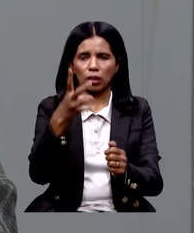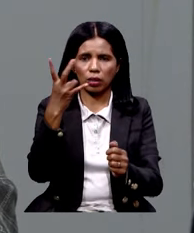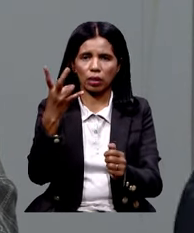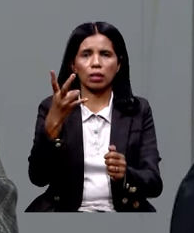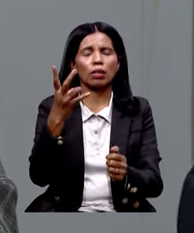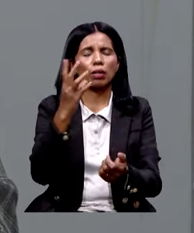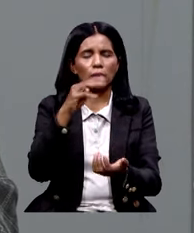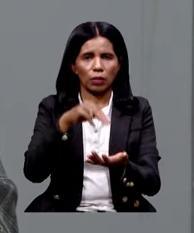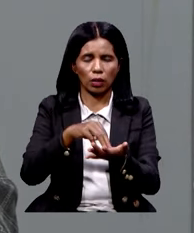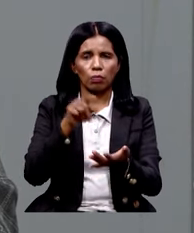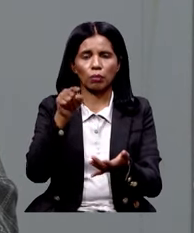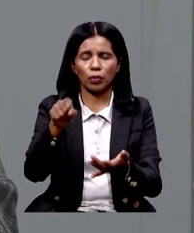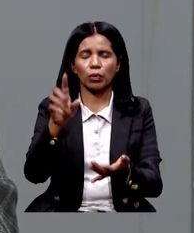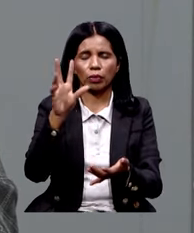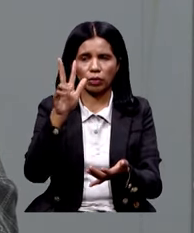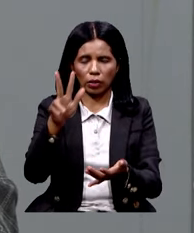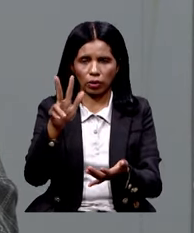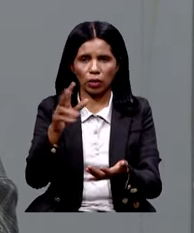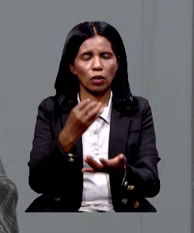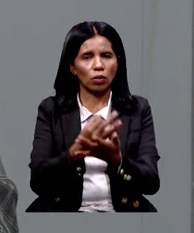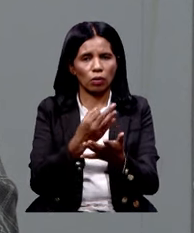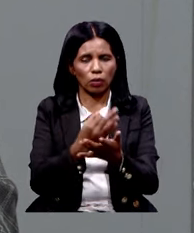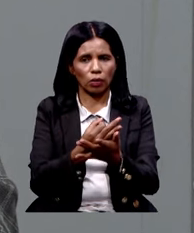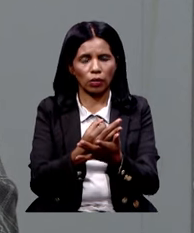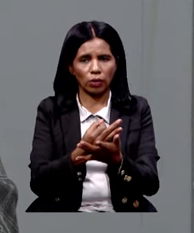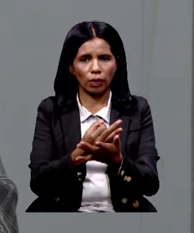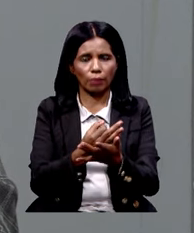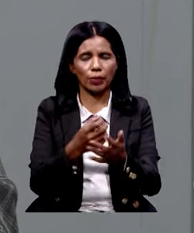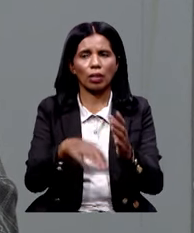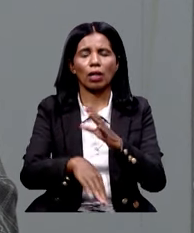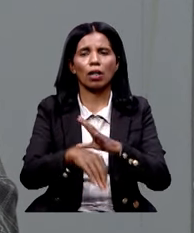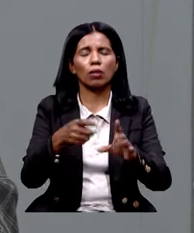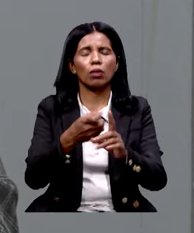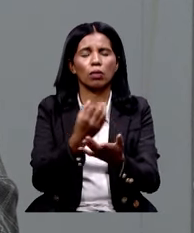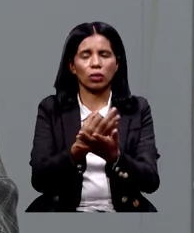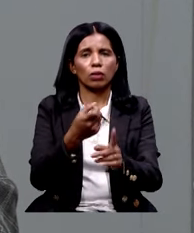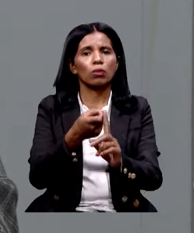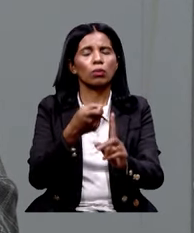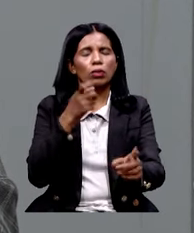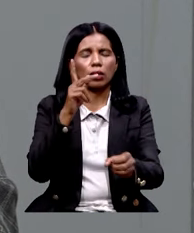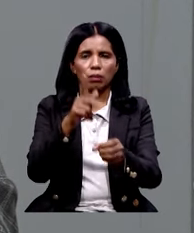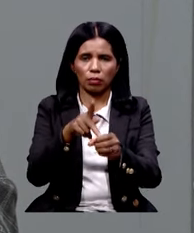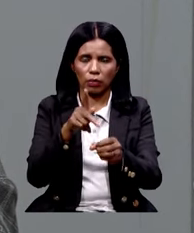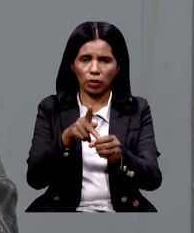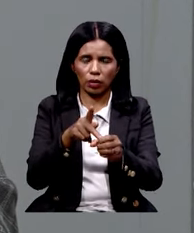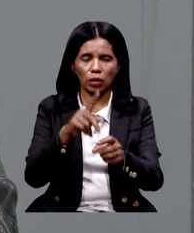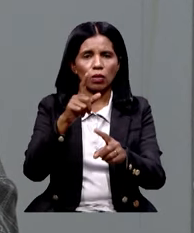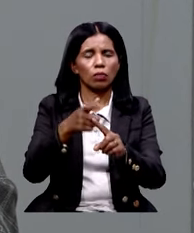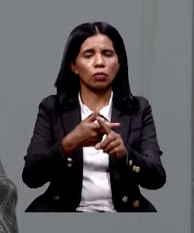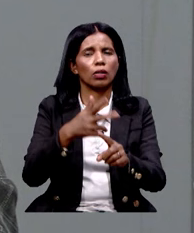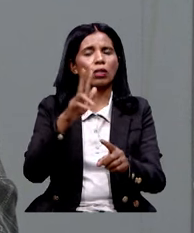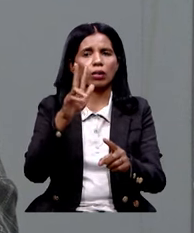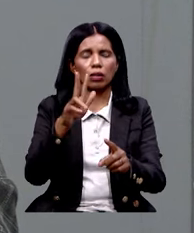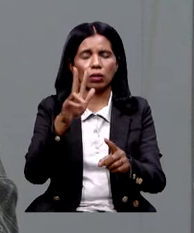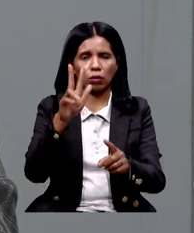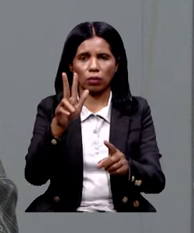16.3 osan líquido nebe mak sai husi fundo durante trimestre ne mak